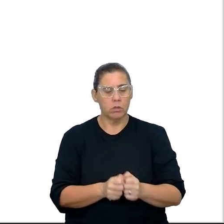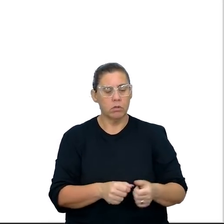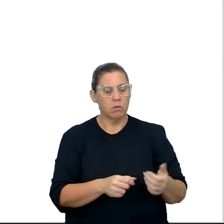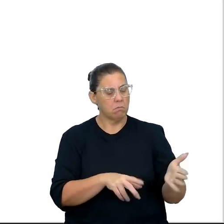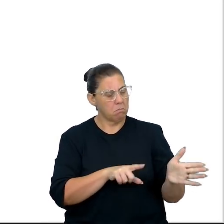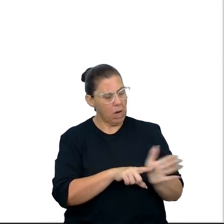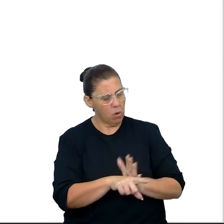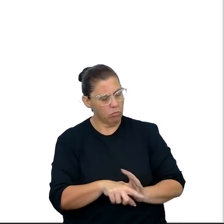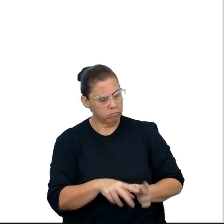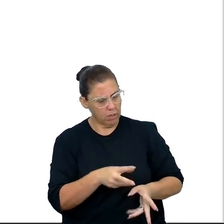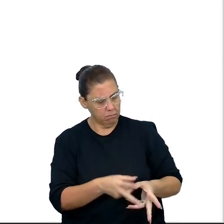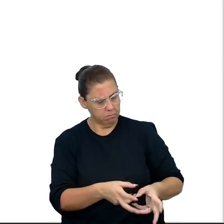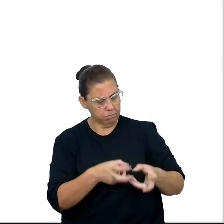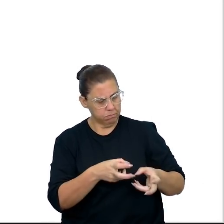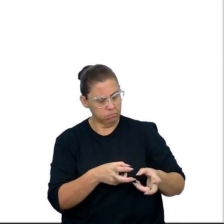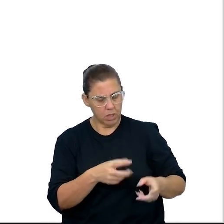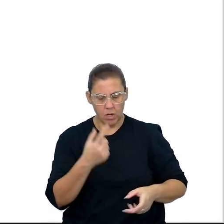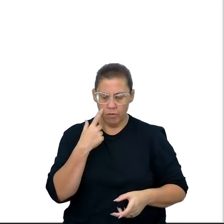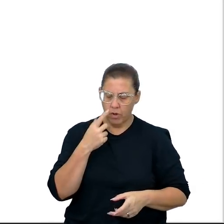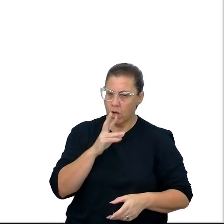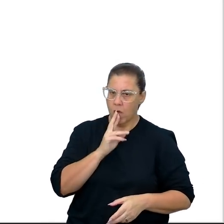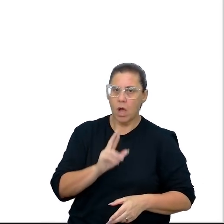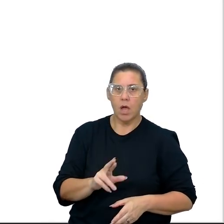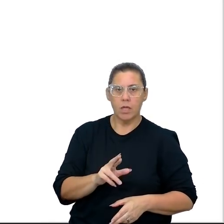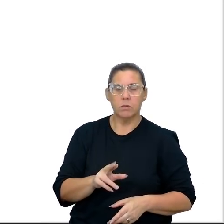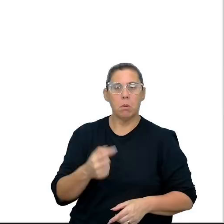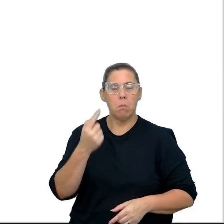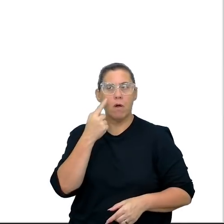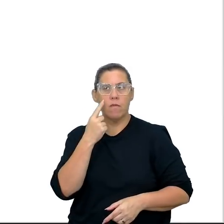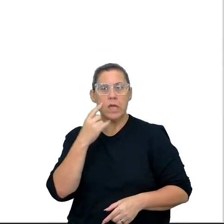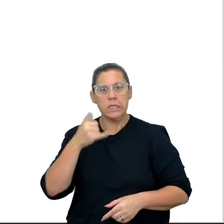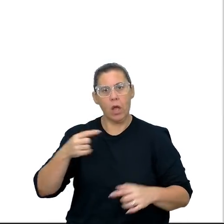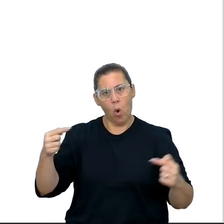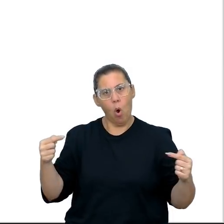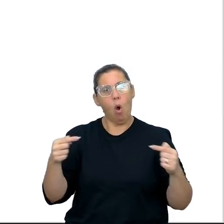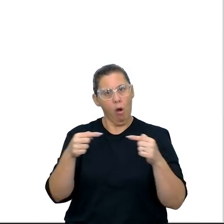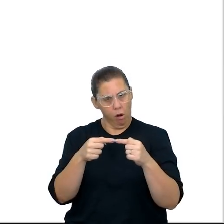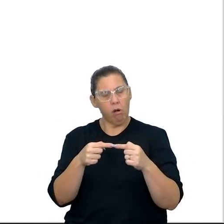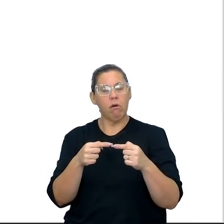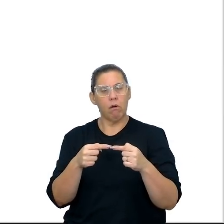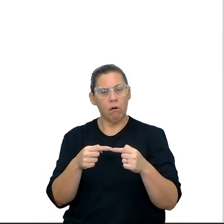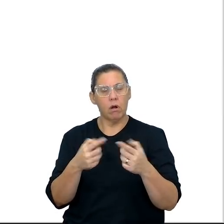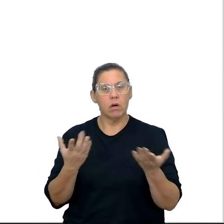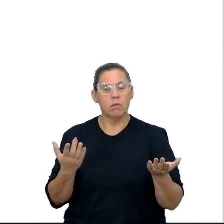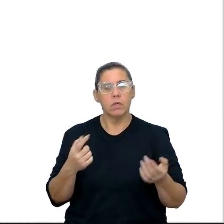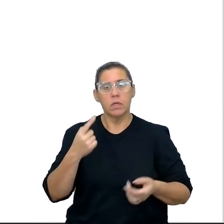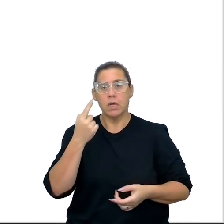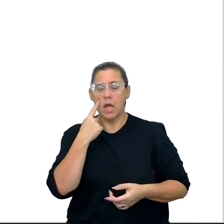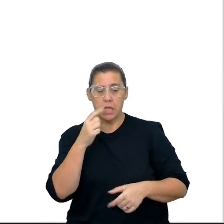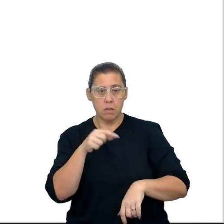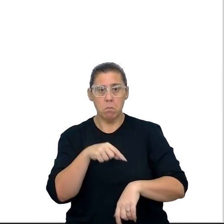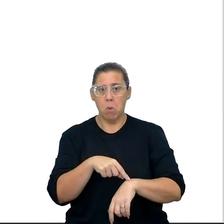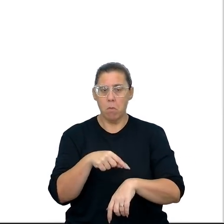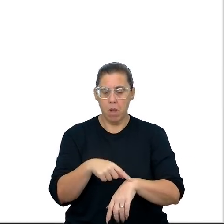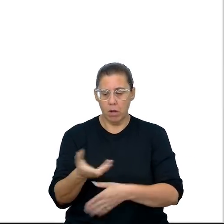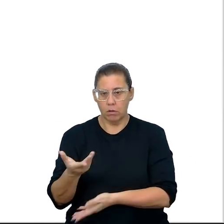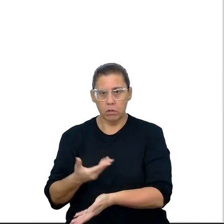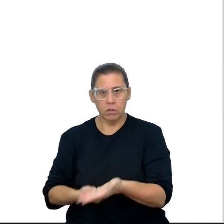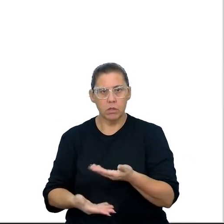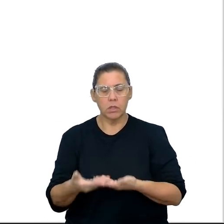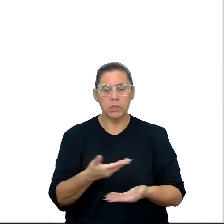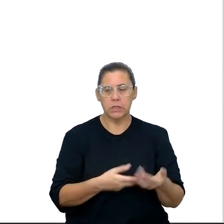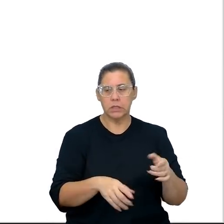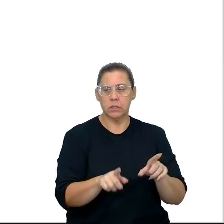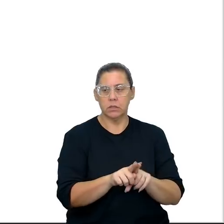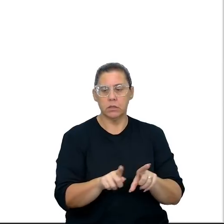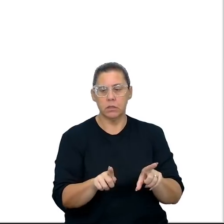pergunta e olhar para as respostas que eles deram, para ver se ela tem coerência. E aí, nesse momento de socialização